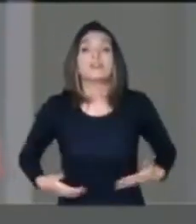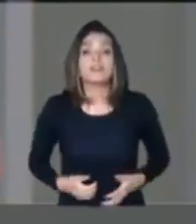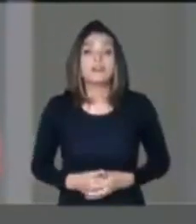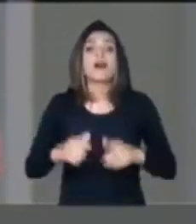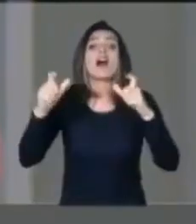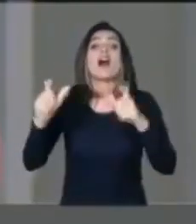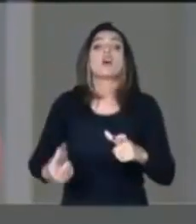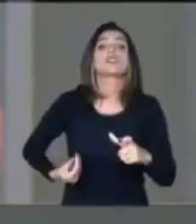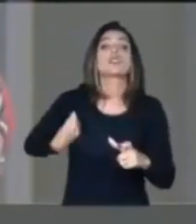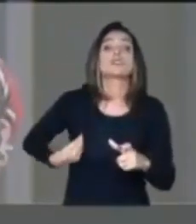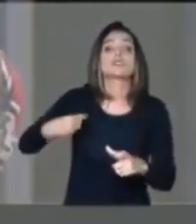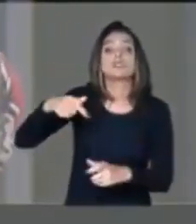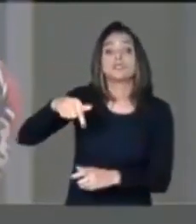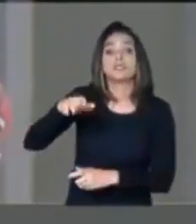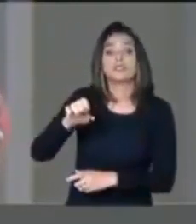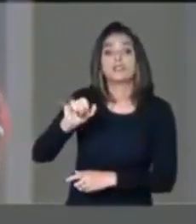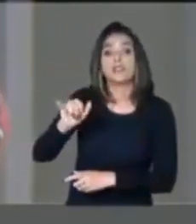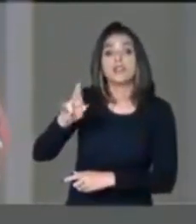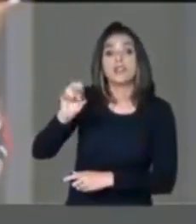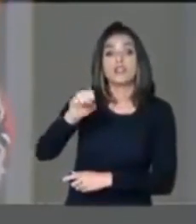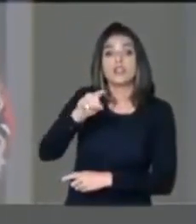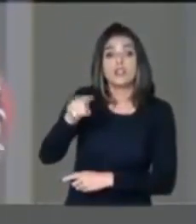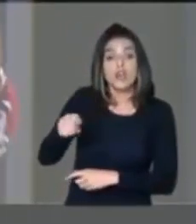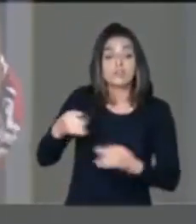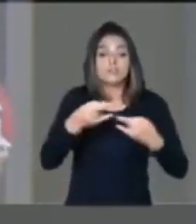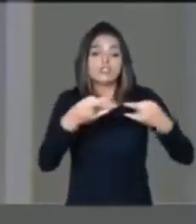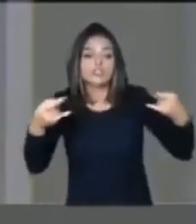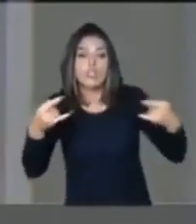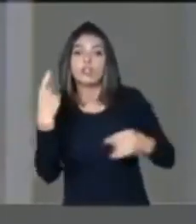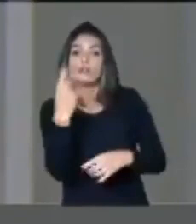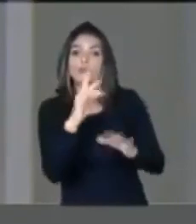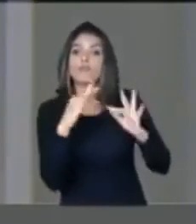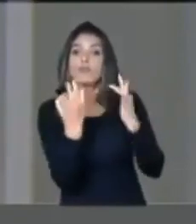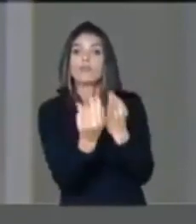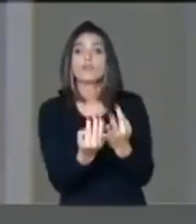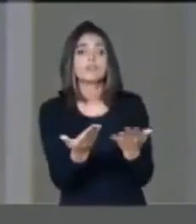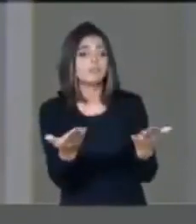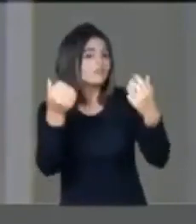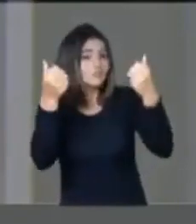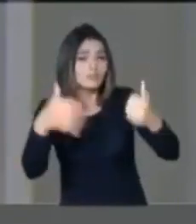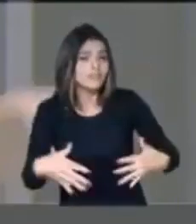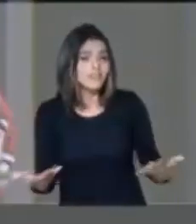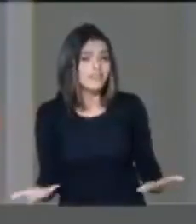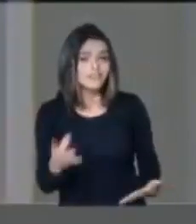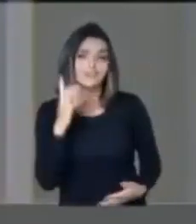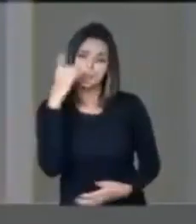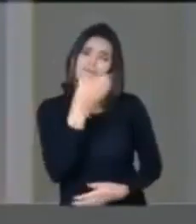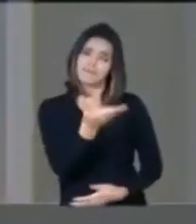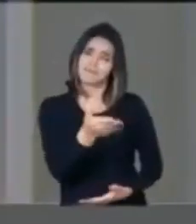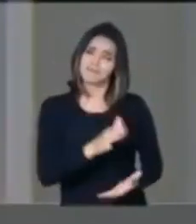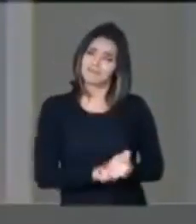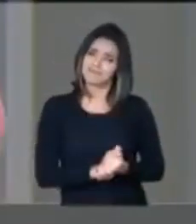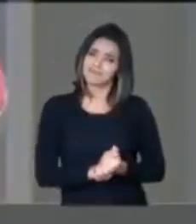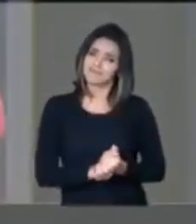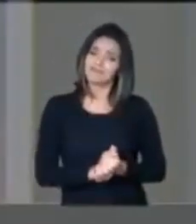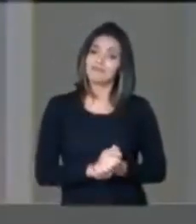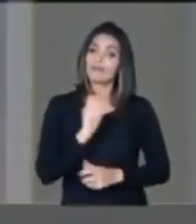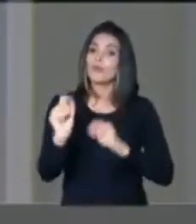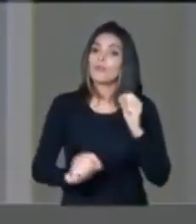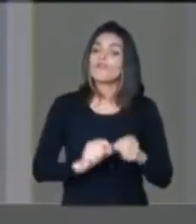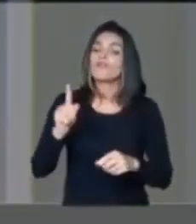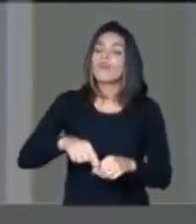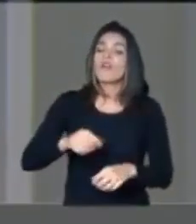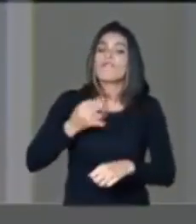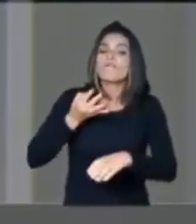está o Queiroz, os cheques do Queiroz à sua família, deputado. Explique o que foram as fake news